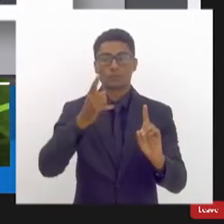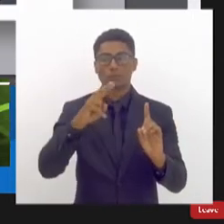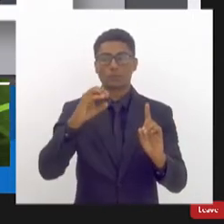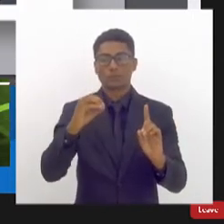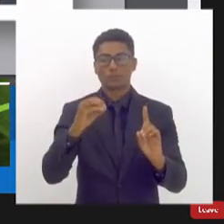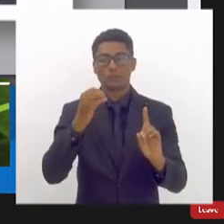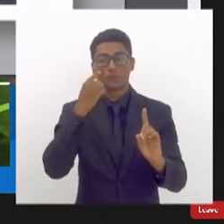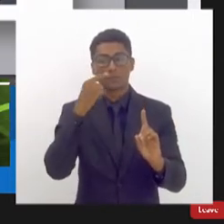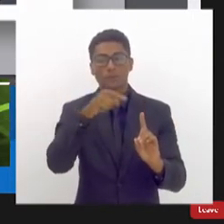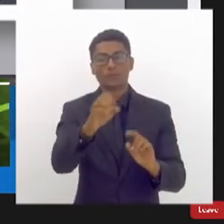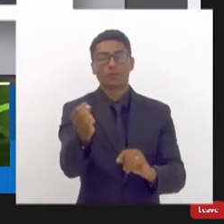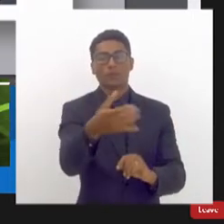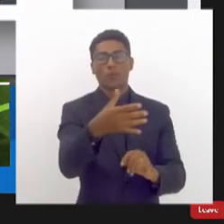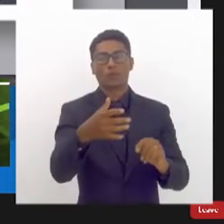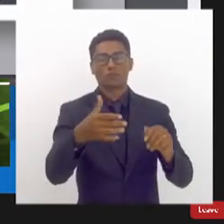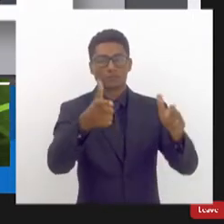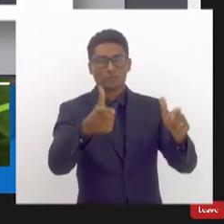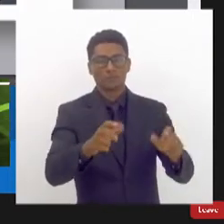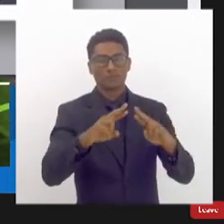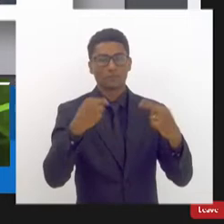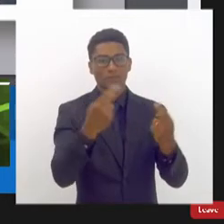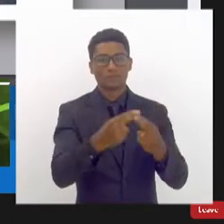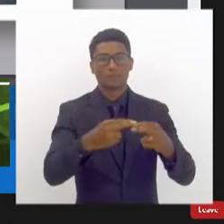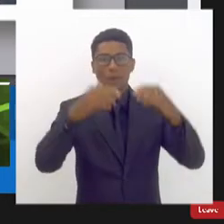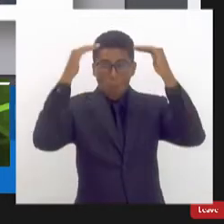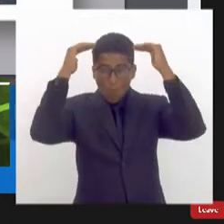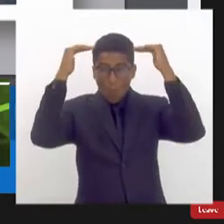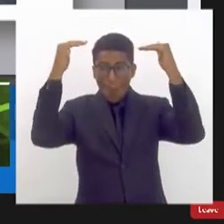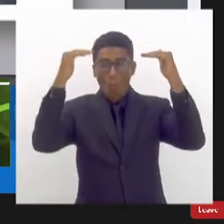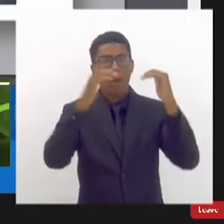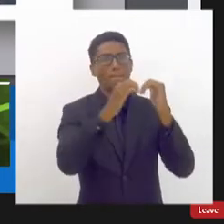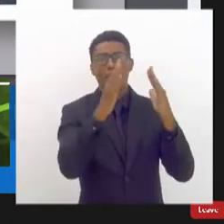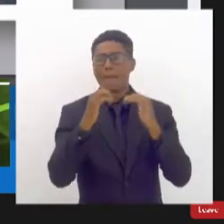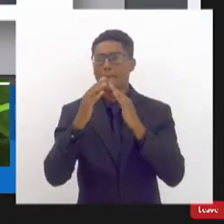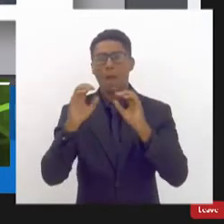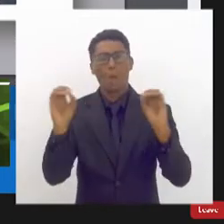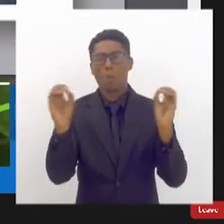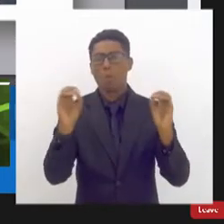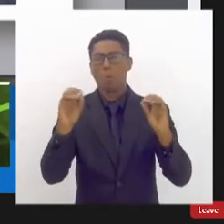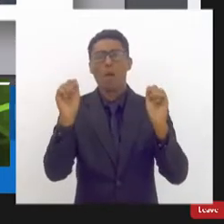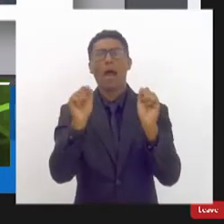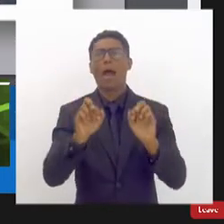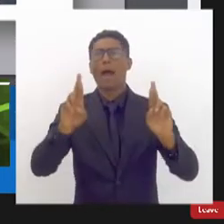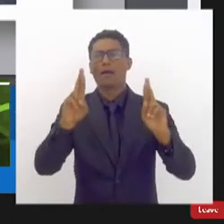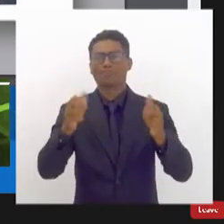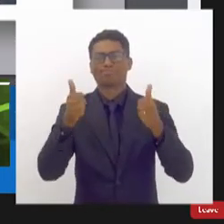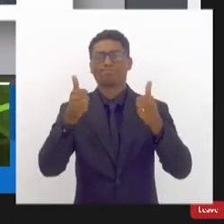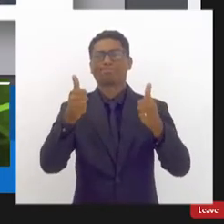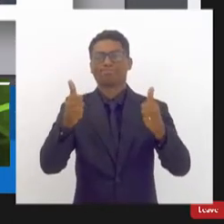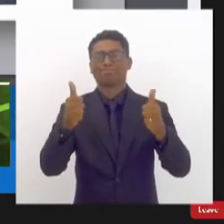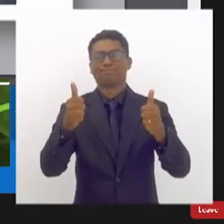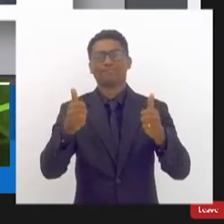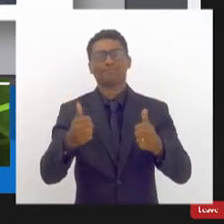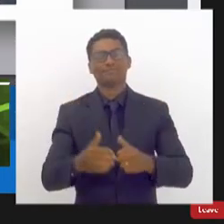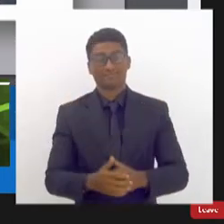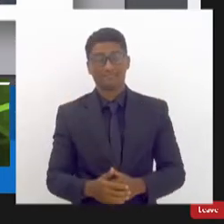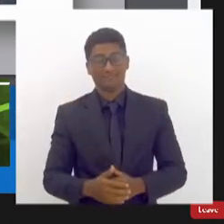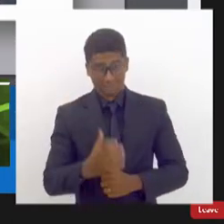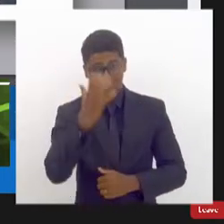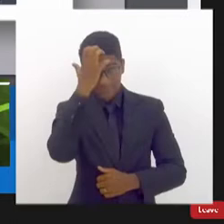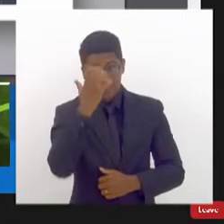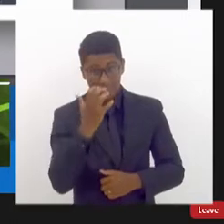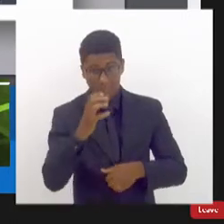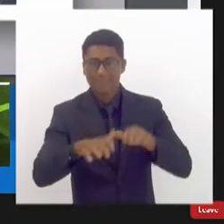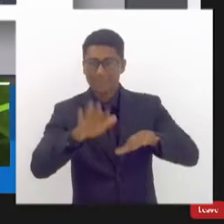nova plenária. Não tem o buraquinho de estimação e o ar-condicionado funciona. É sério, gente. A gente brinca assim,